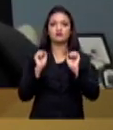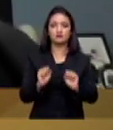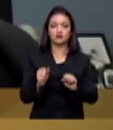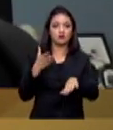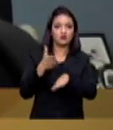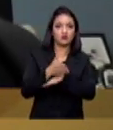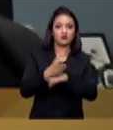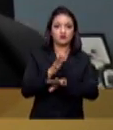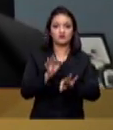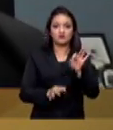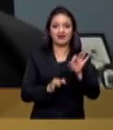justiça. E,